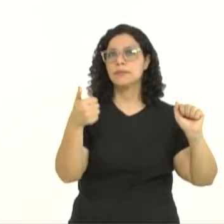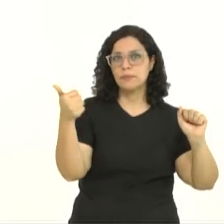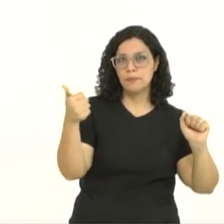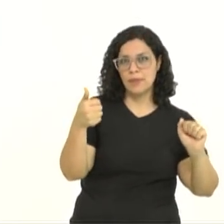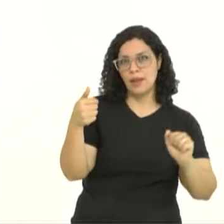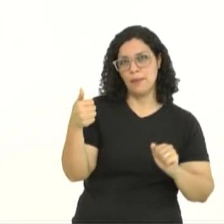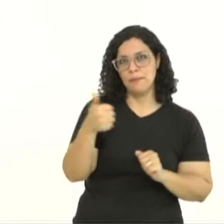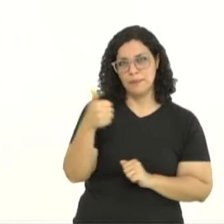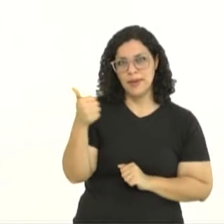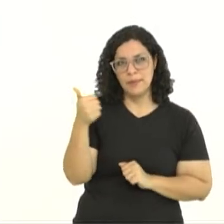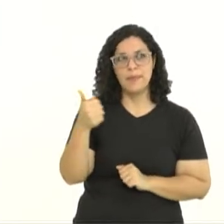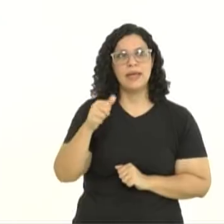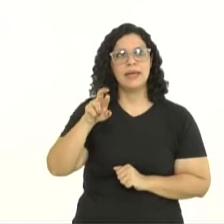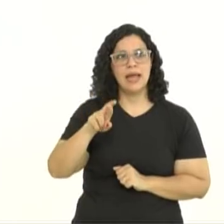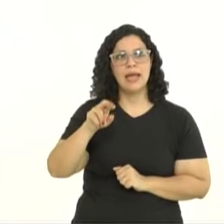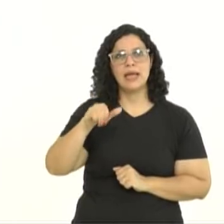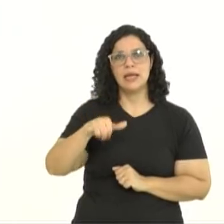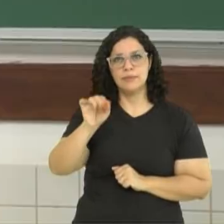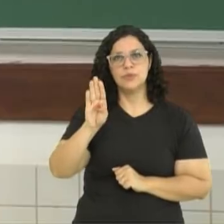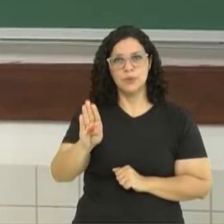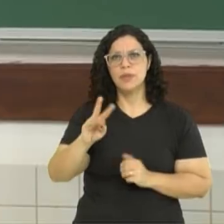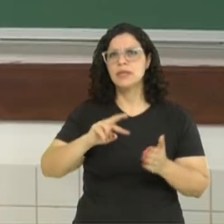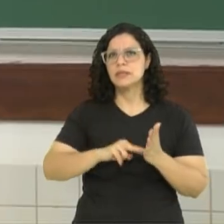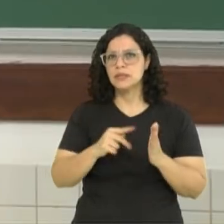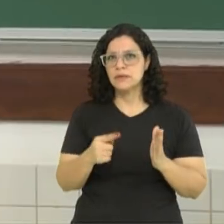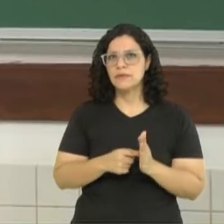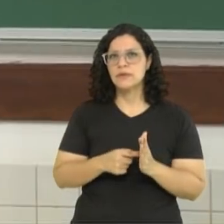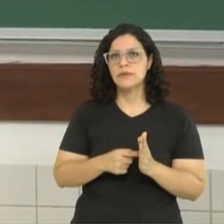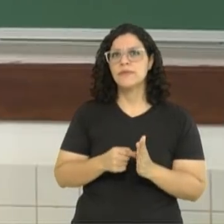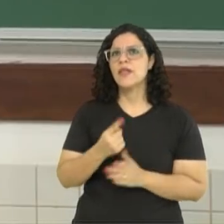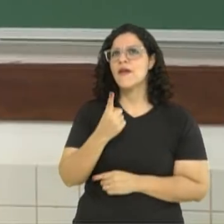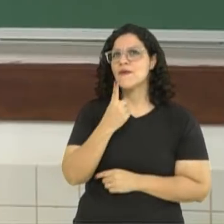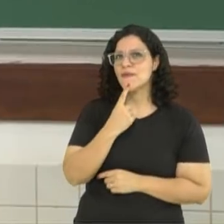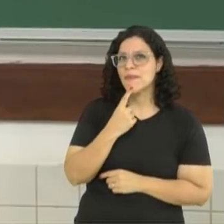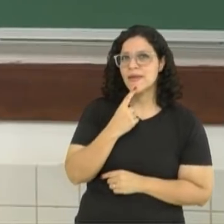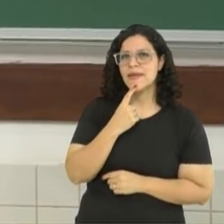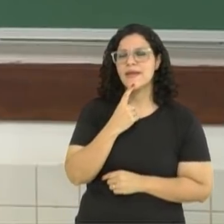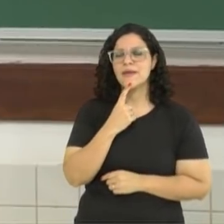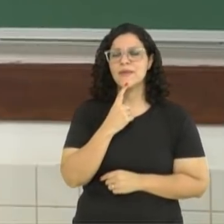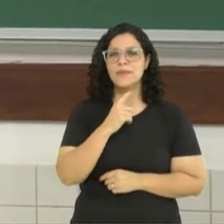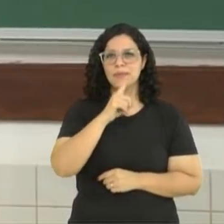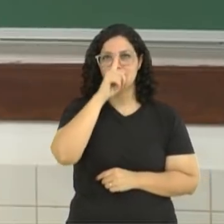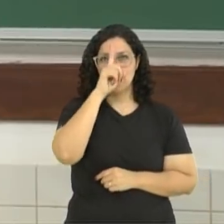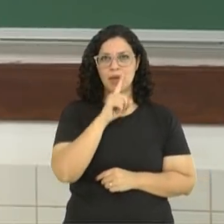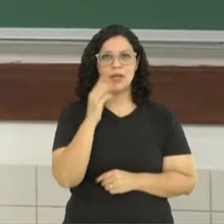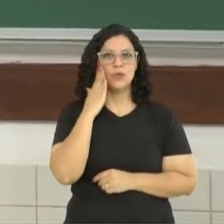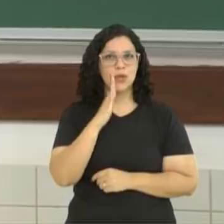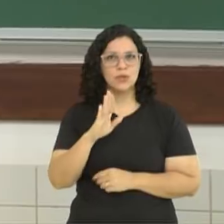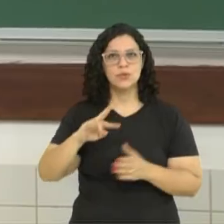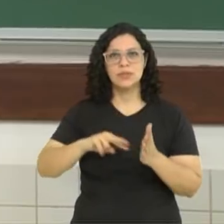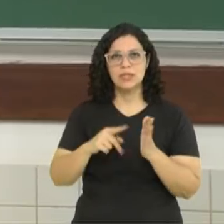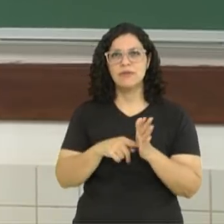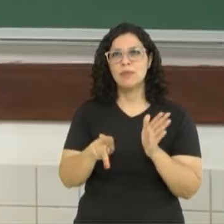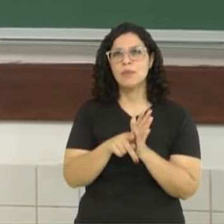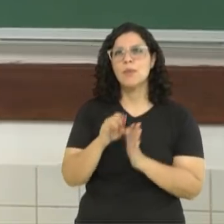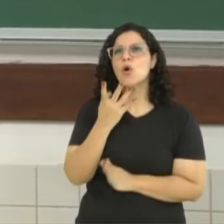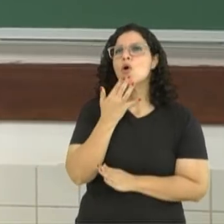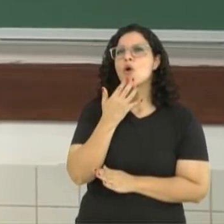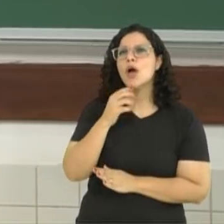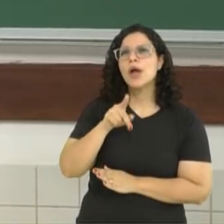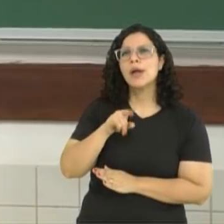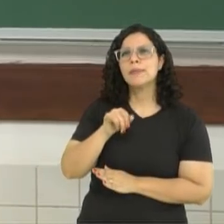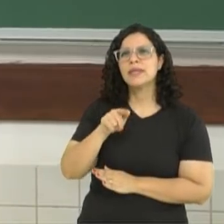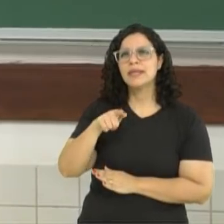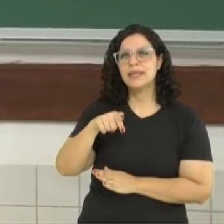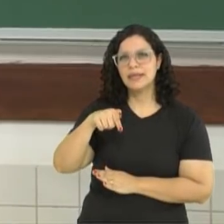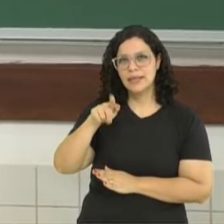modelo RYB? RYB seria Red, Yellow, Blue. Também são chamados de cores pigmento, tá? Então,